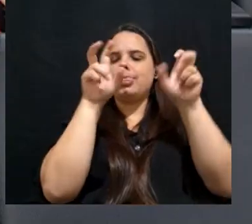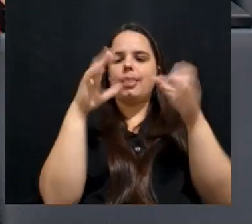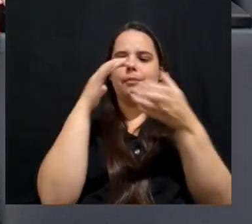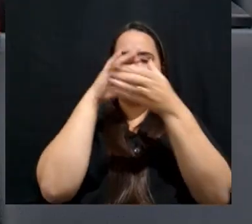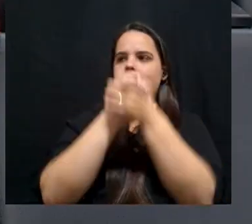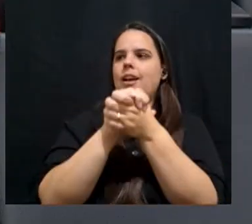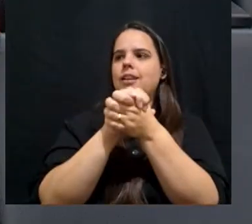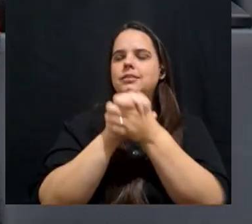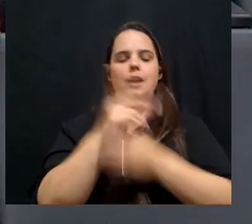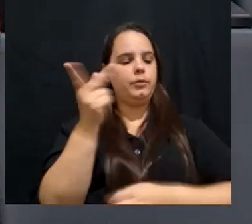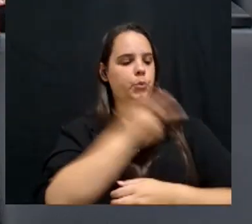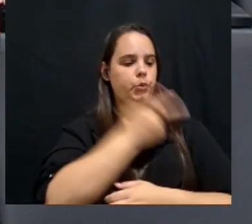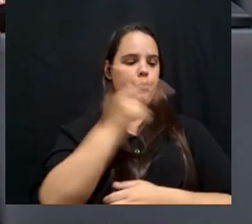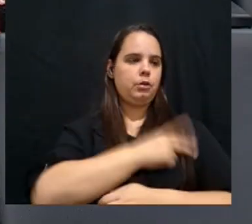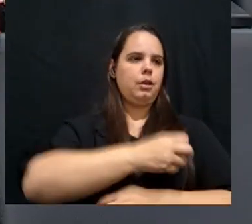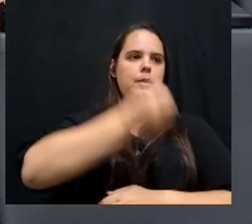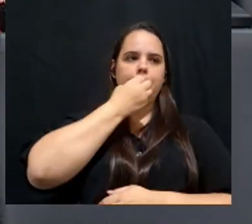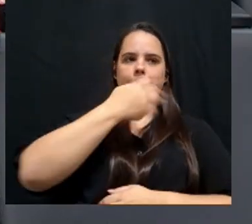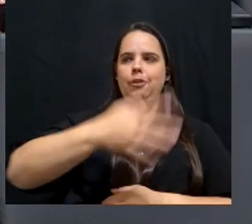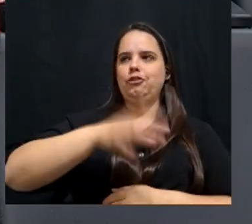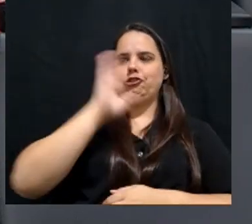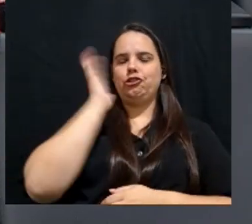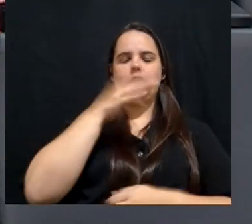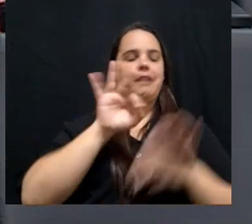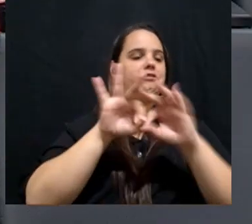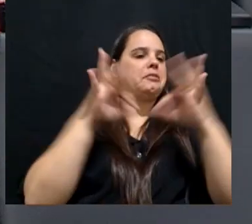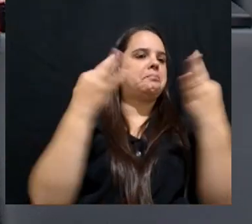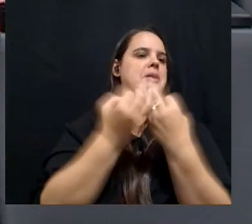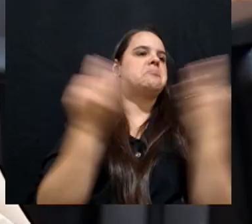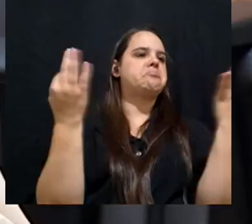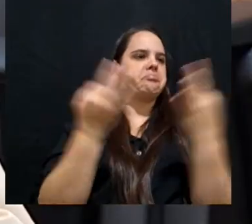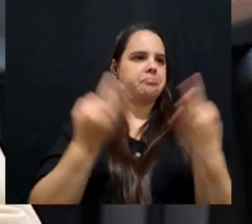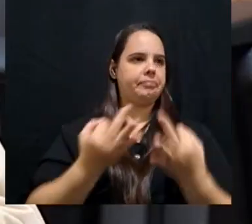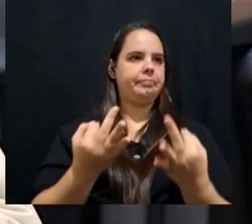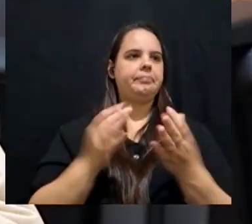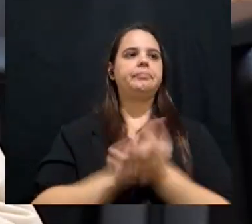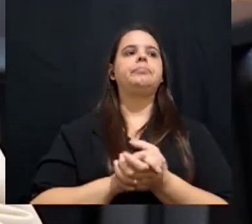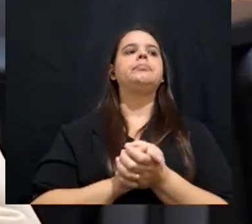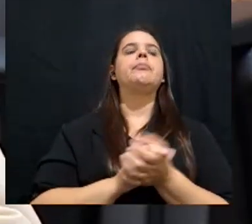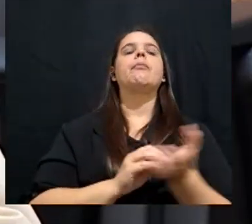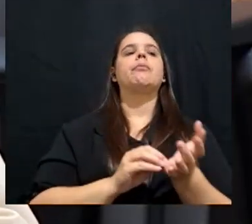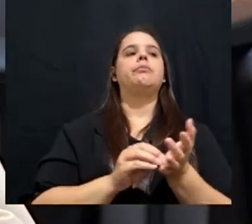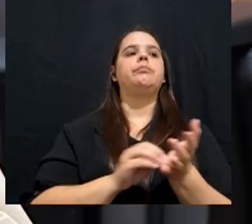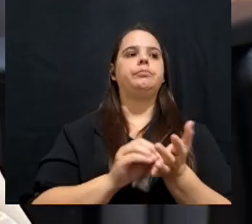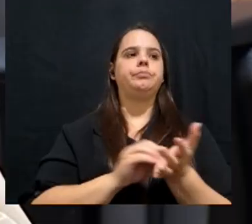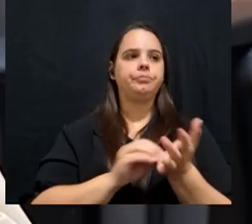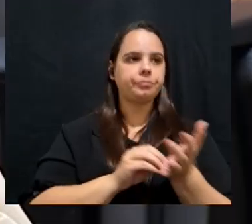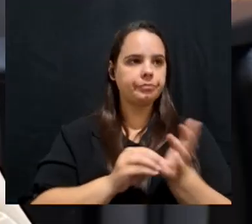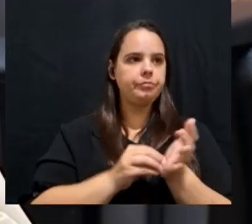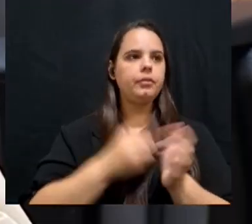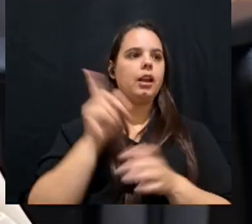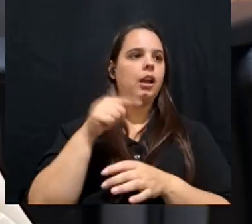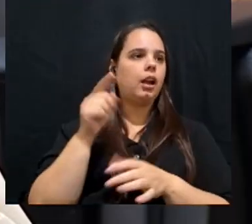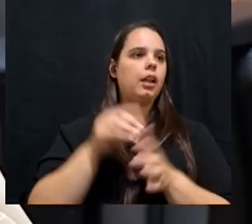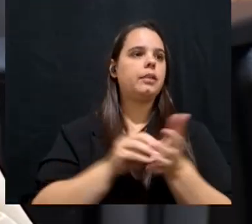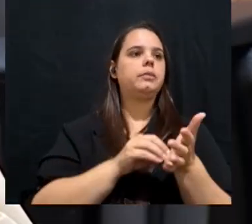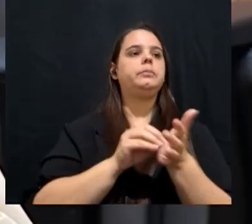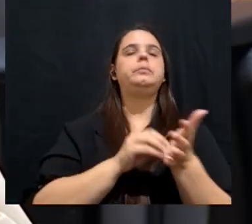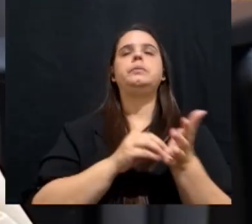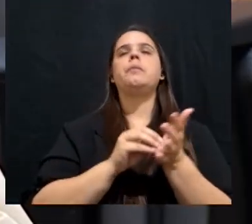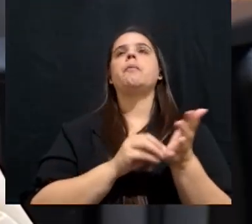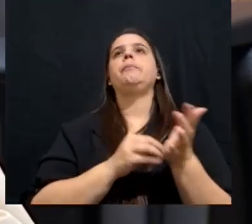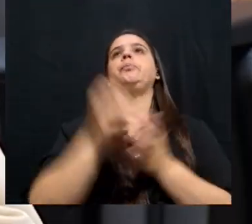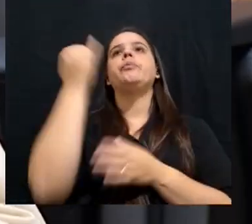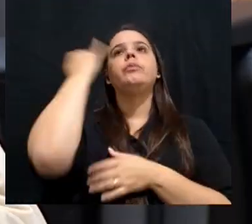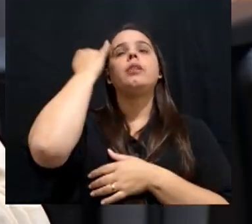sonho, né, da família. A família. Mas, enfim, são assim, ideias, né, que a gente às vezes traz de outra